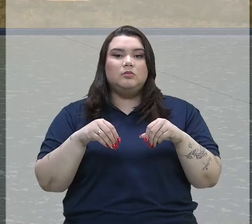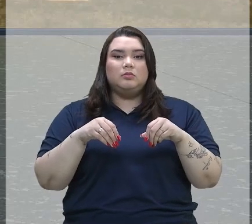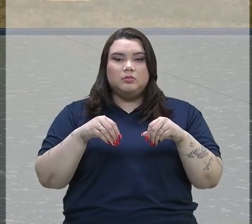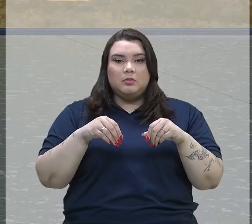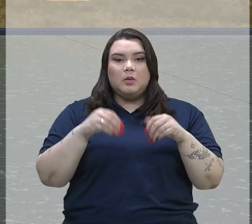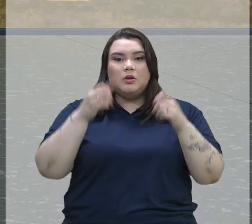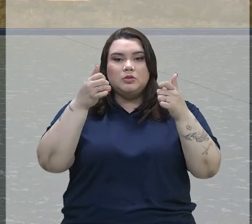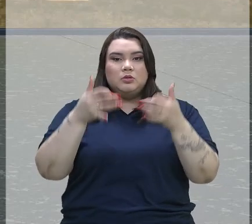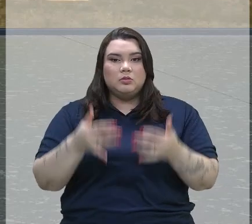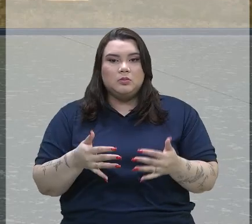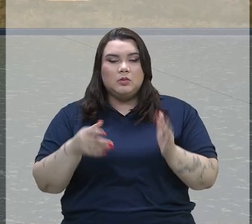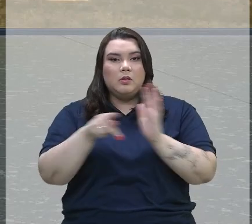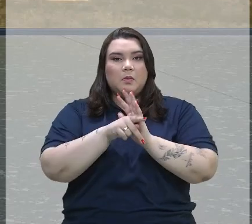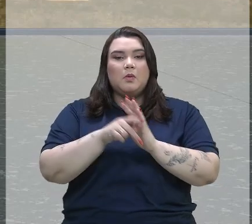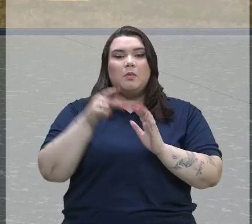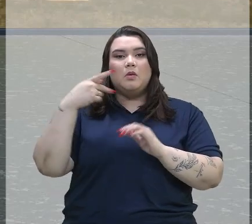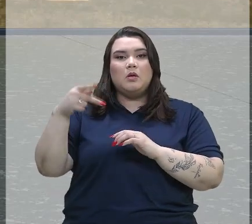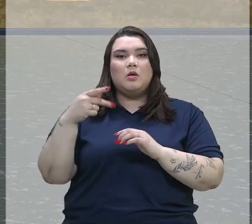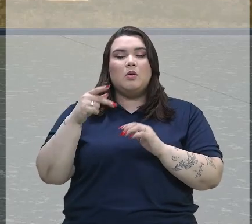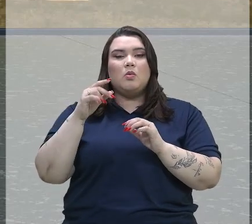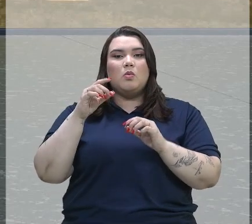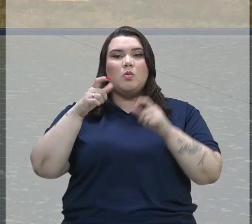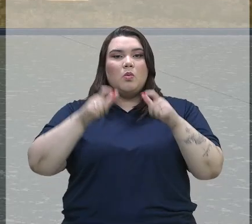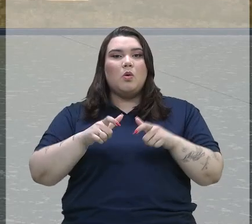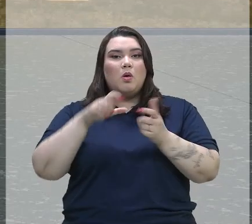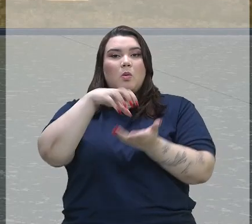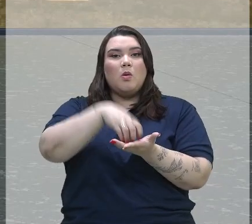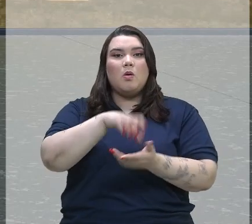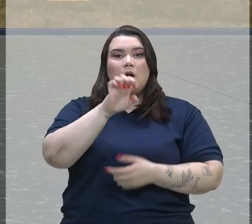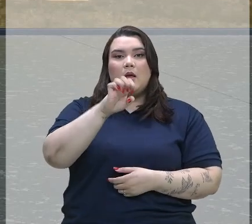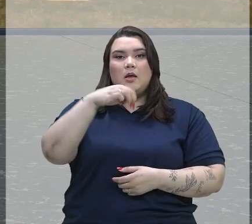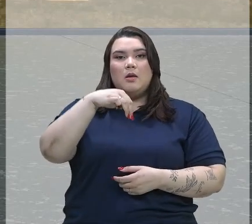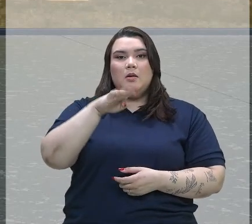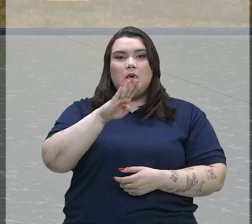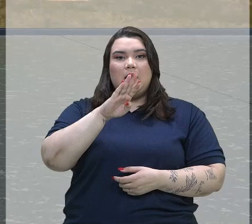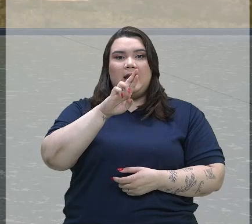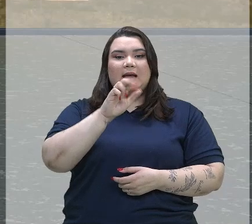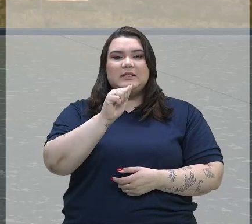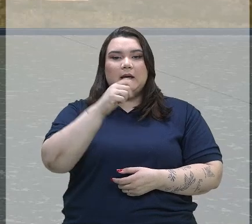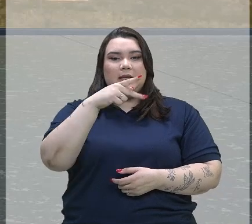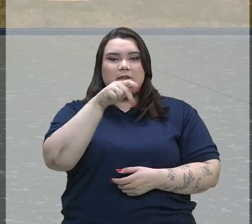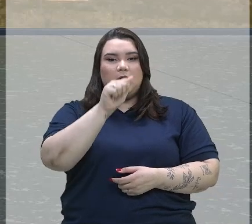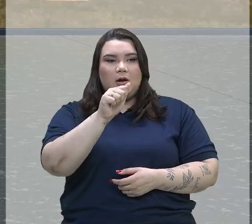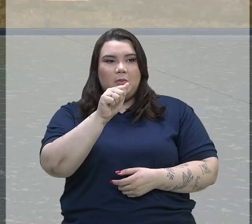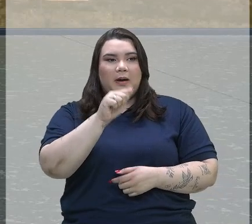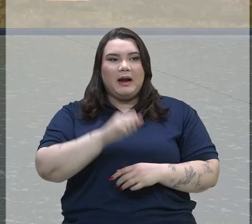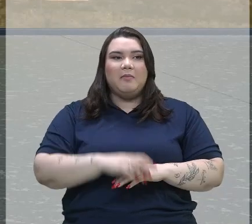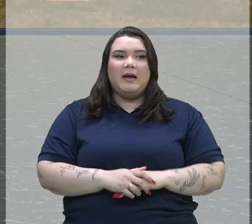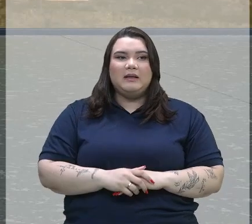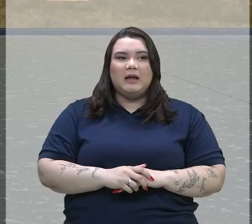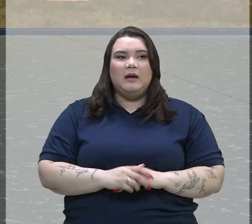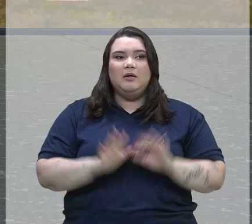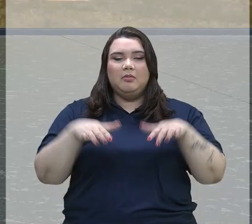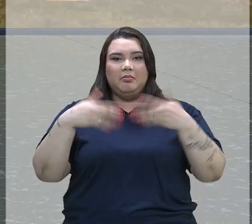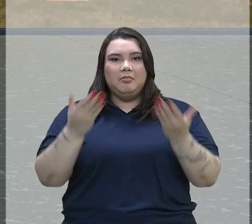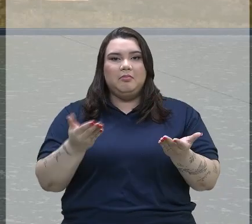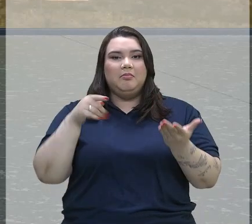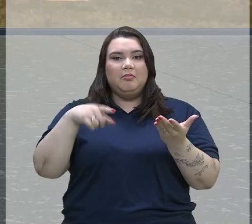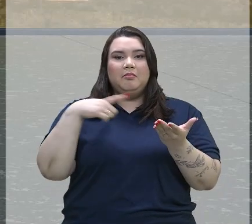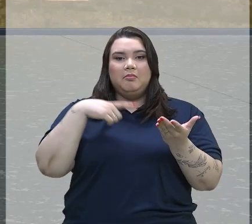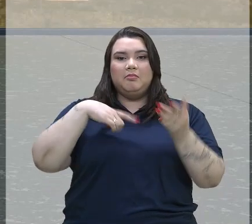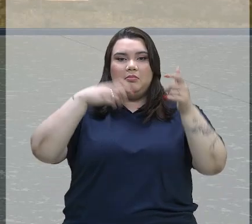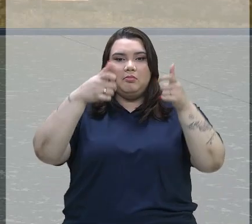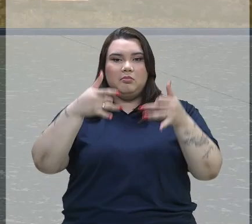feita pela Embrapa, certo? E, por fim, nós iremos trabalhar também sobre os impactos